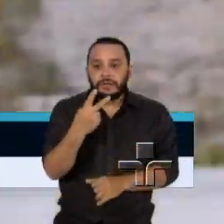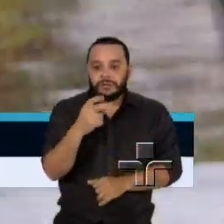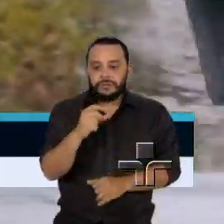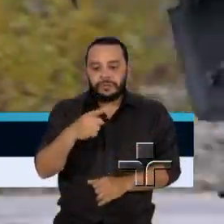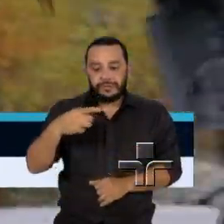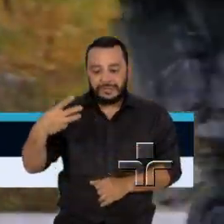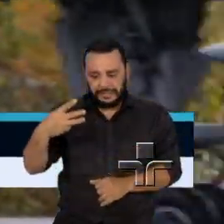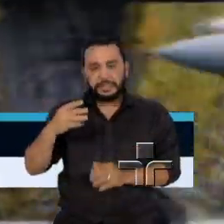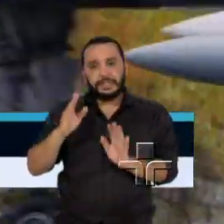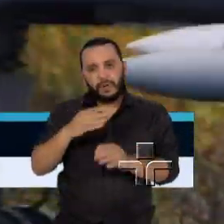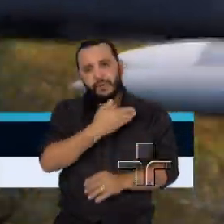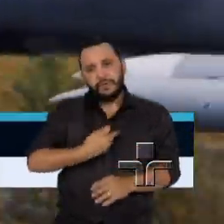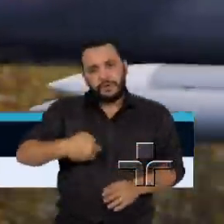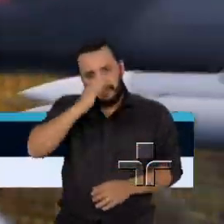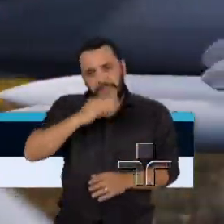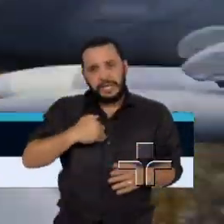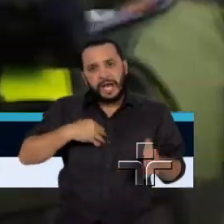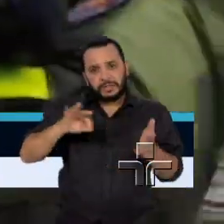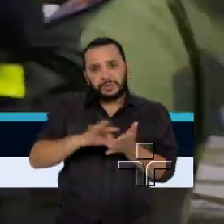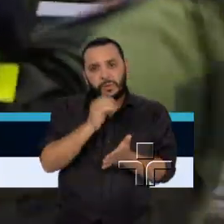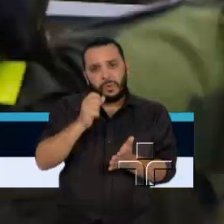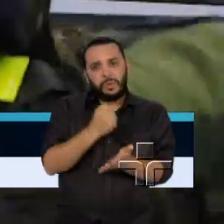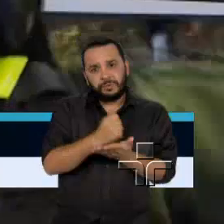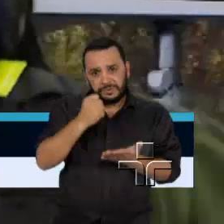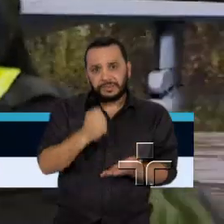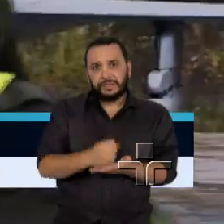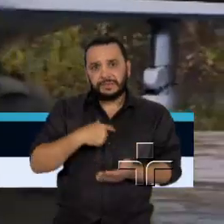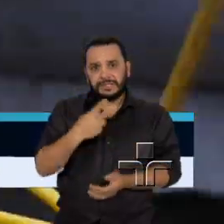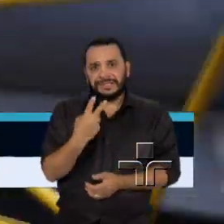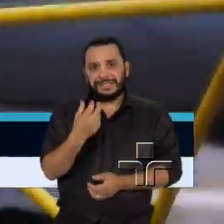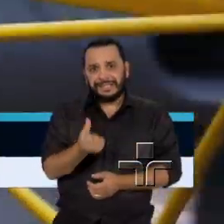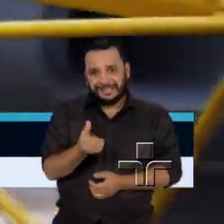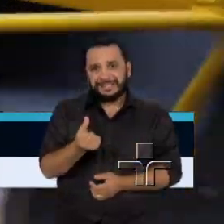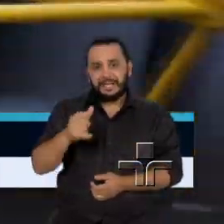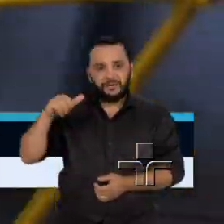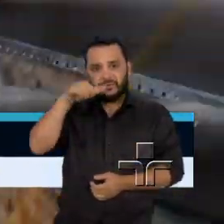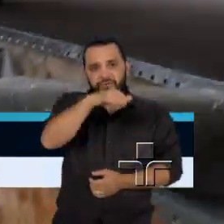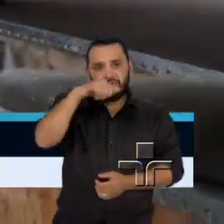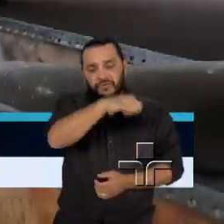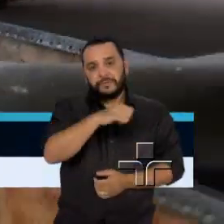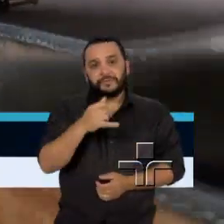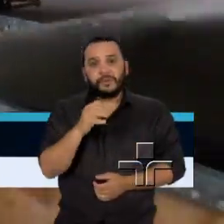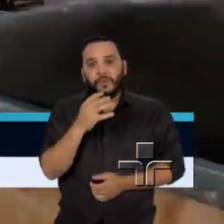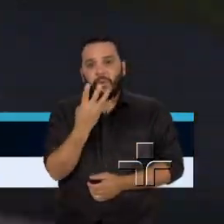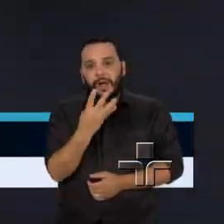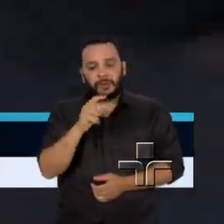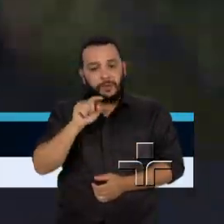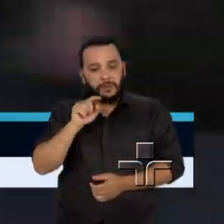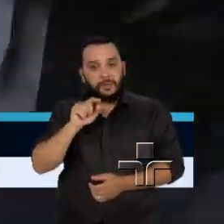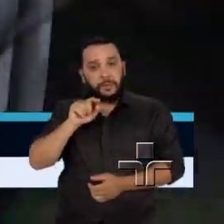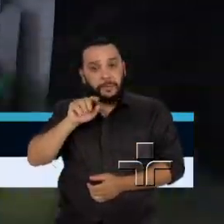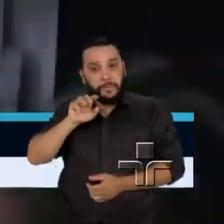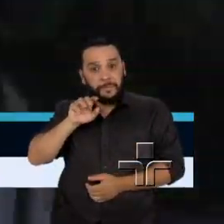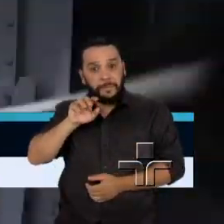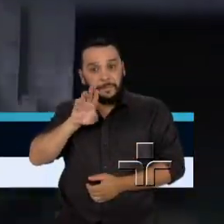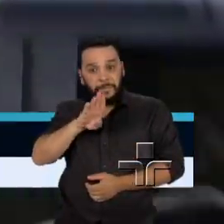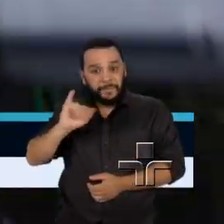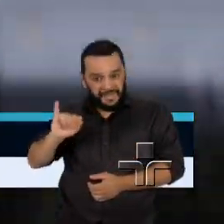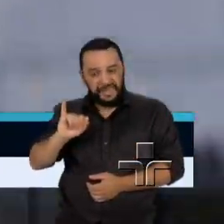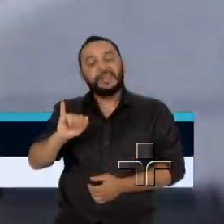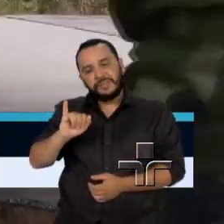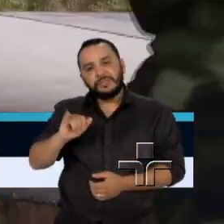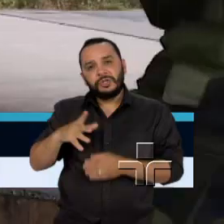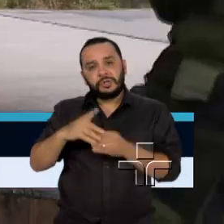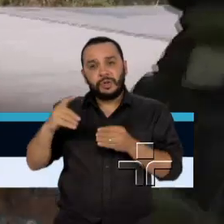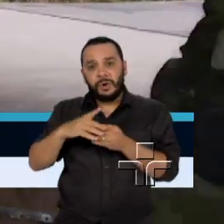assinou o contrato para a compra de 36 aeronaves por 4,5 bilhões de dólares. 6 empresas brasileiras foram escolhidas